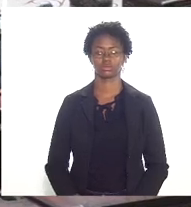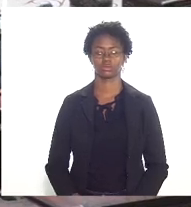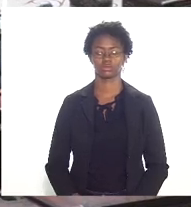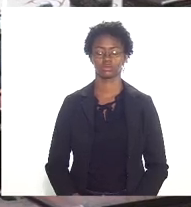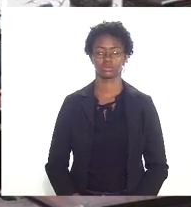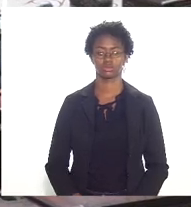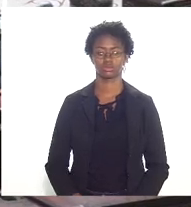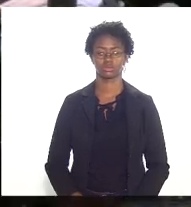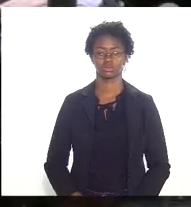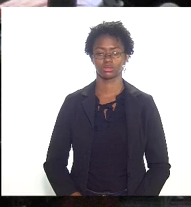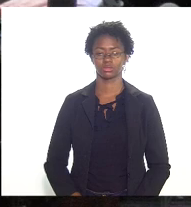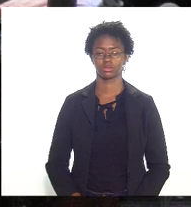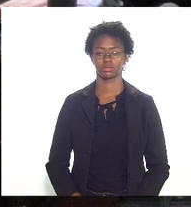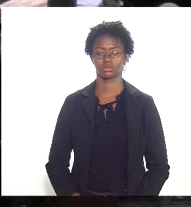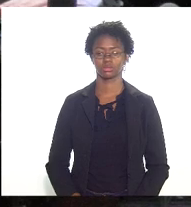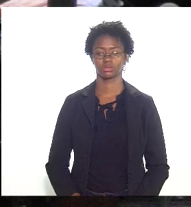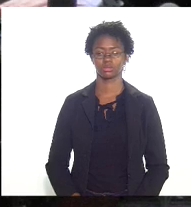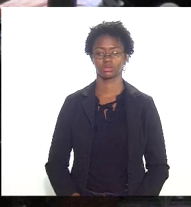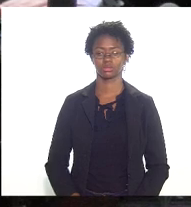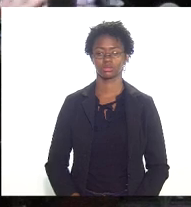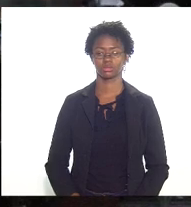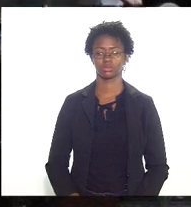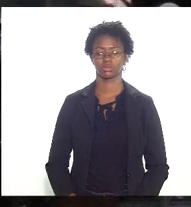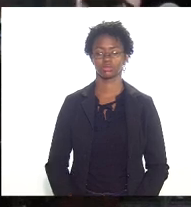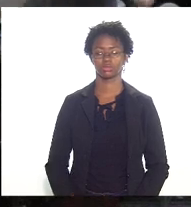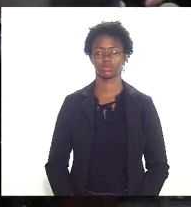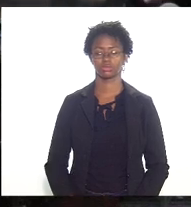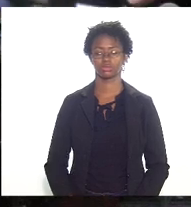é só tem que fazer um